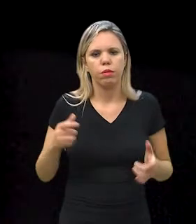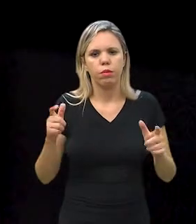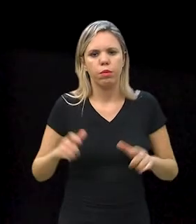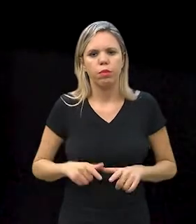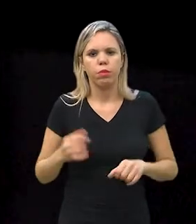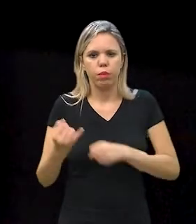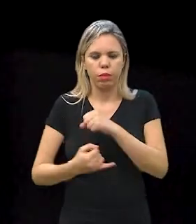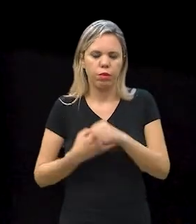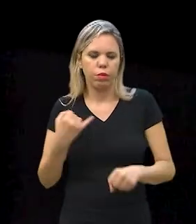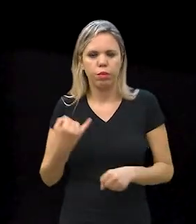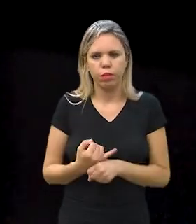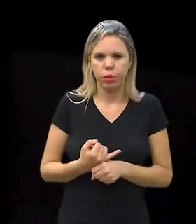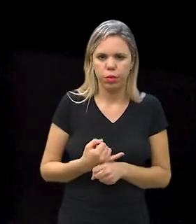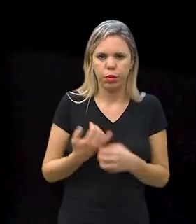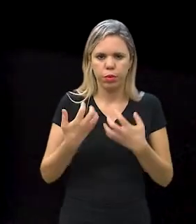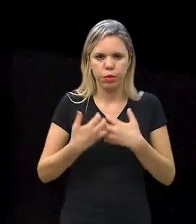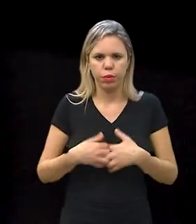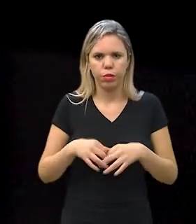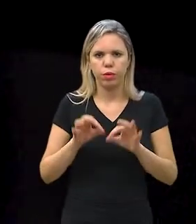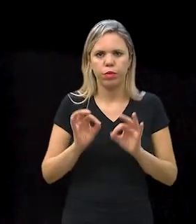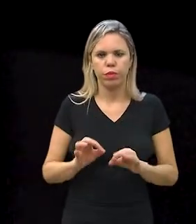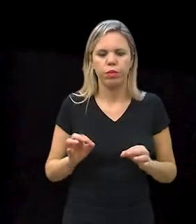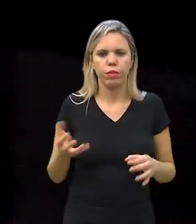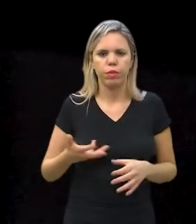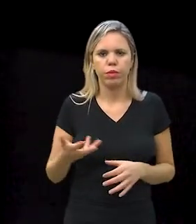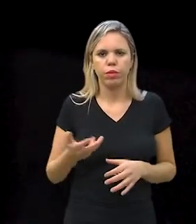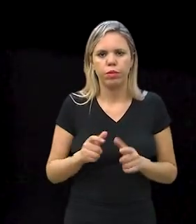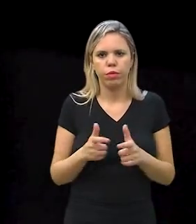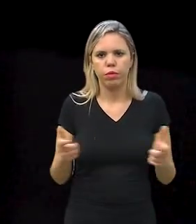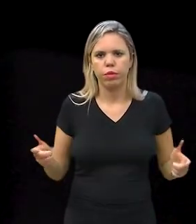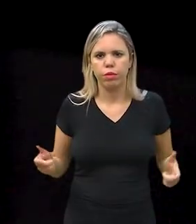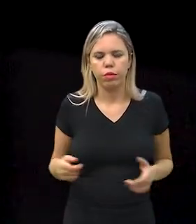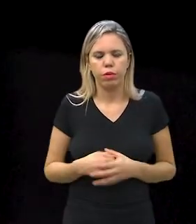num ambiente virtual, funcionando a pleno vapor,